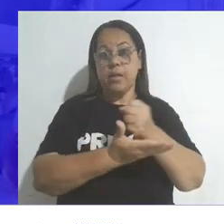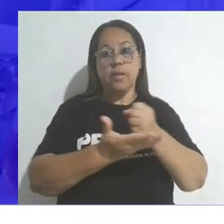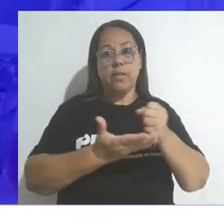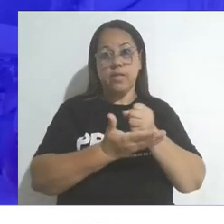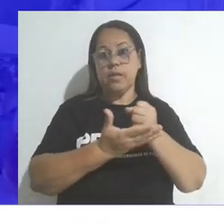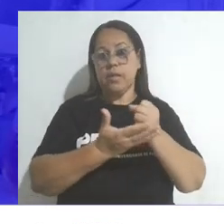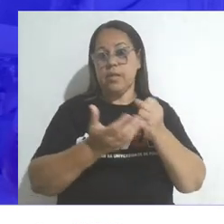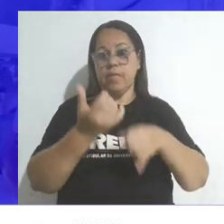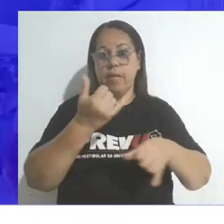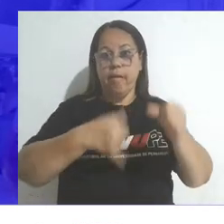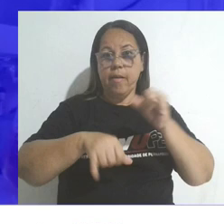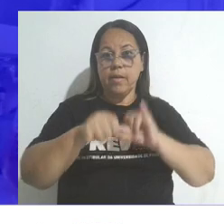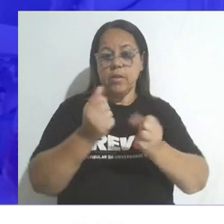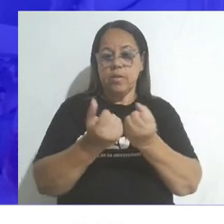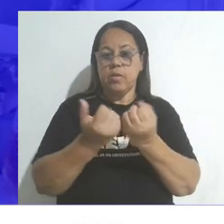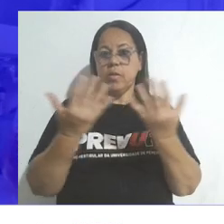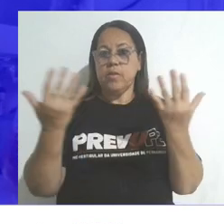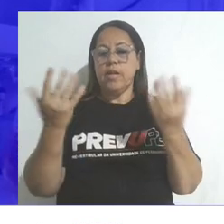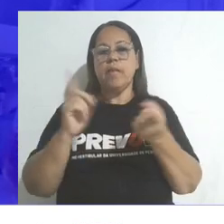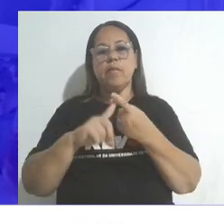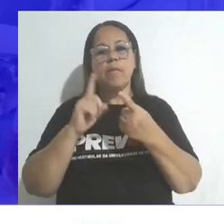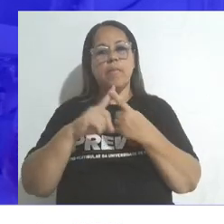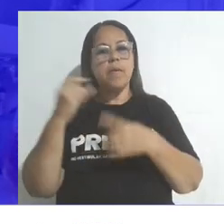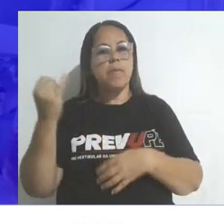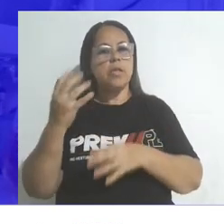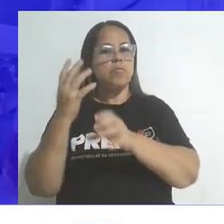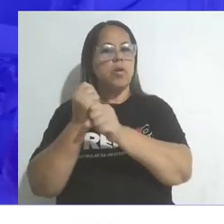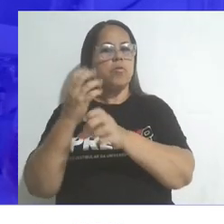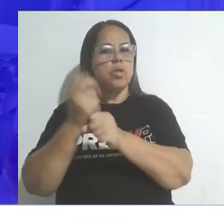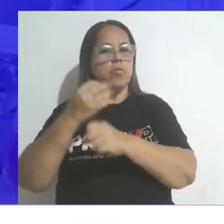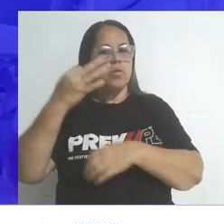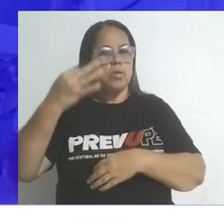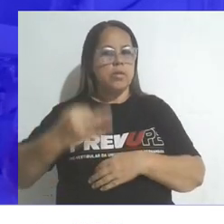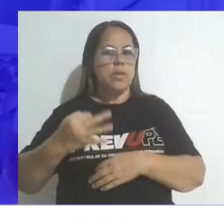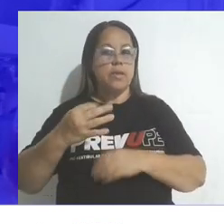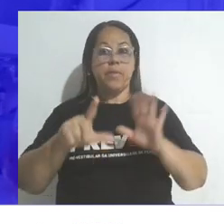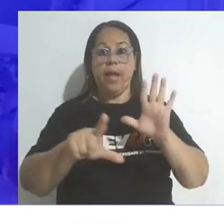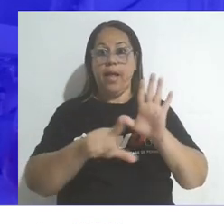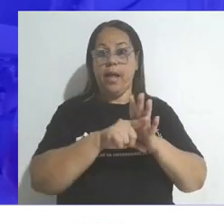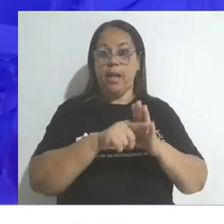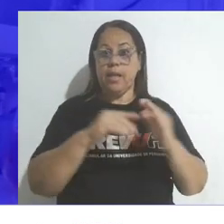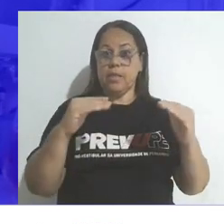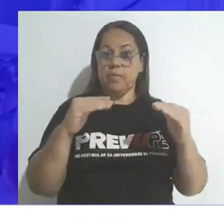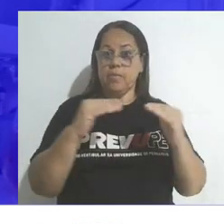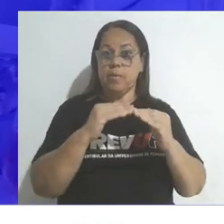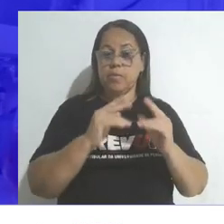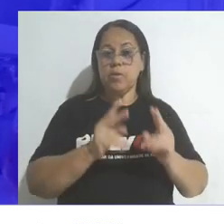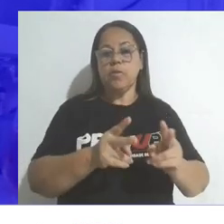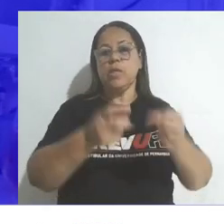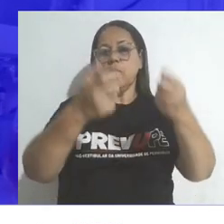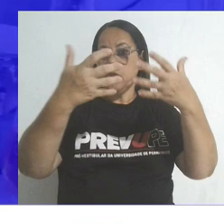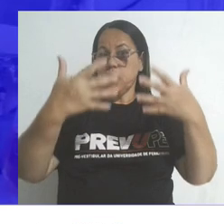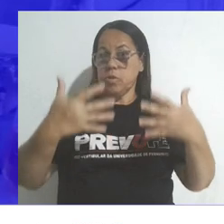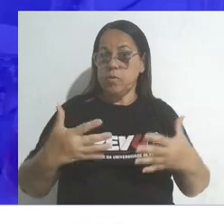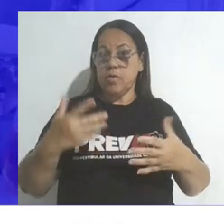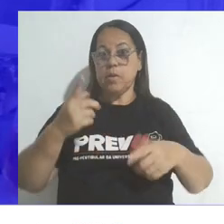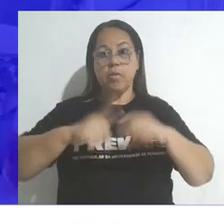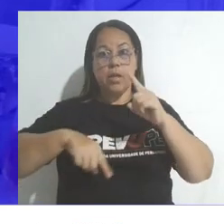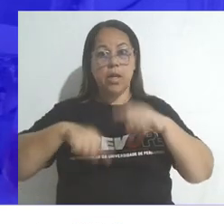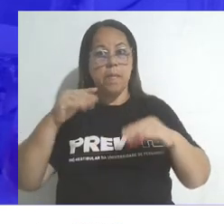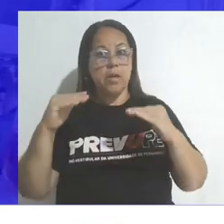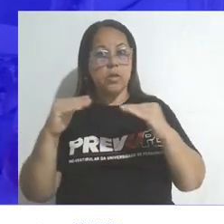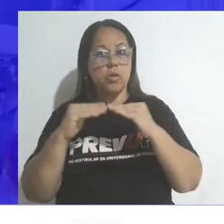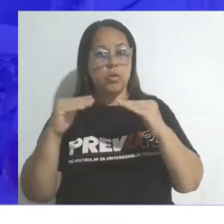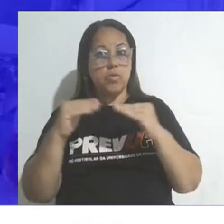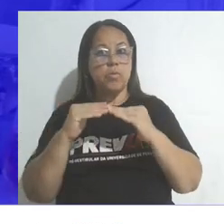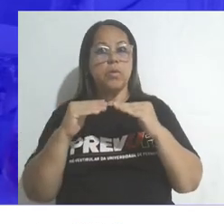da estequiometria e essencial para os cálculos precisos. Já a lei das proporções fixas nos diz que elementos se